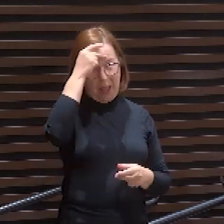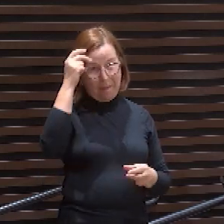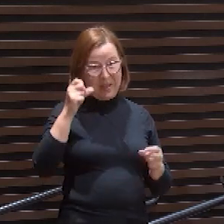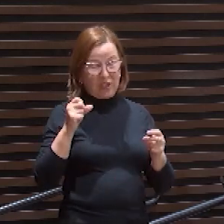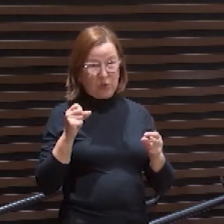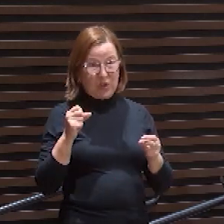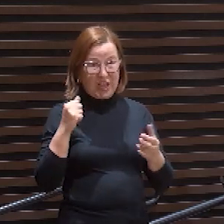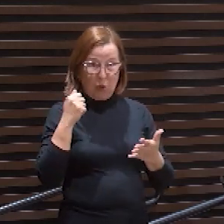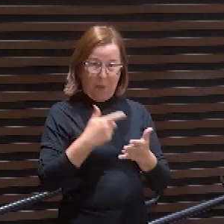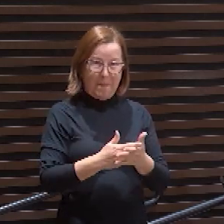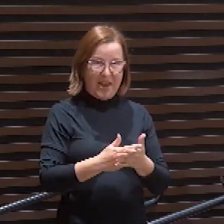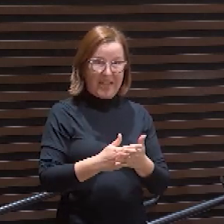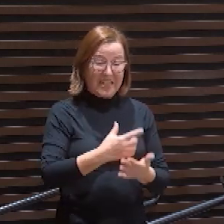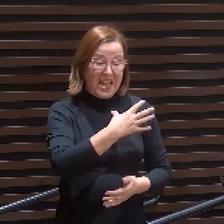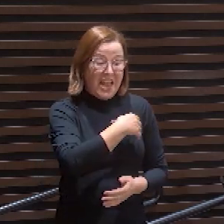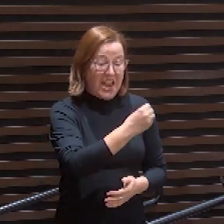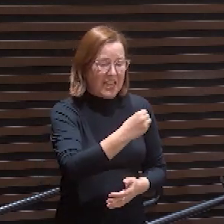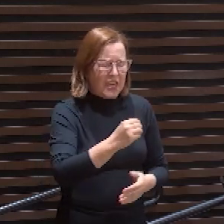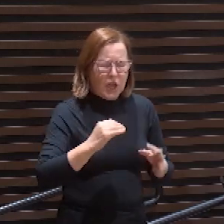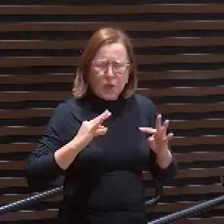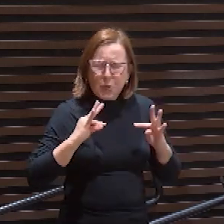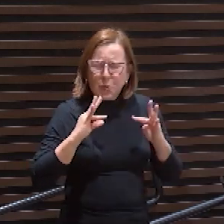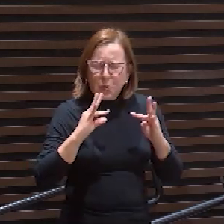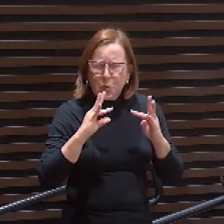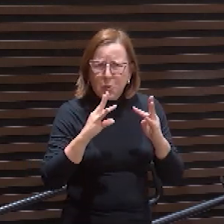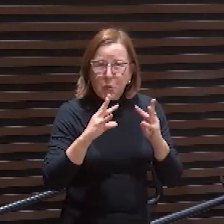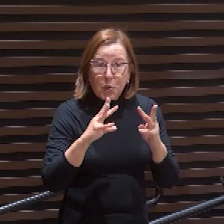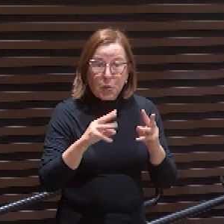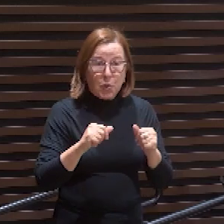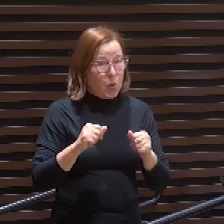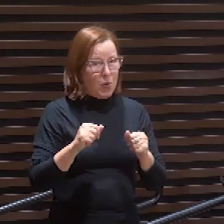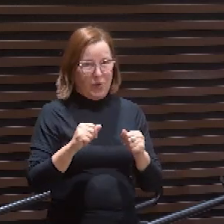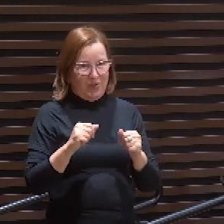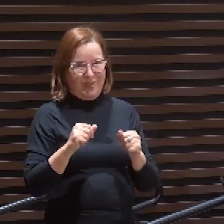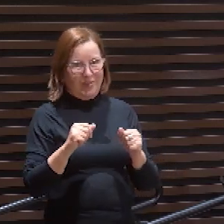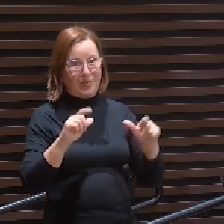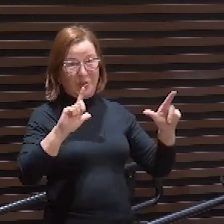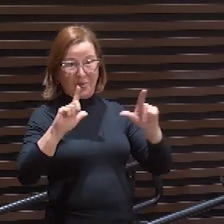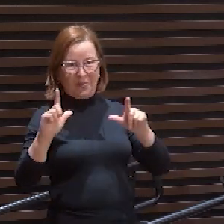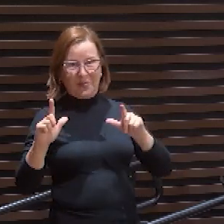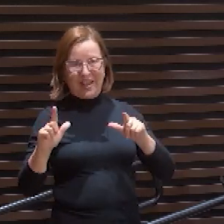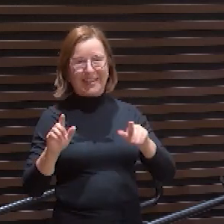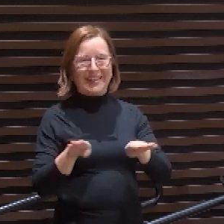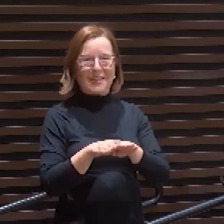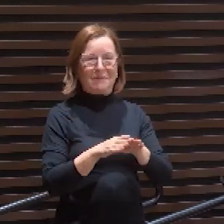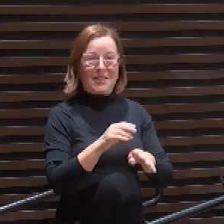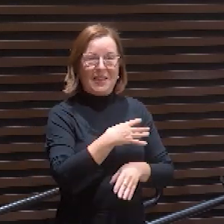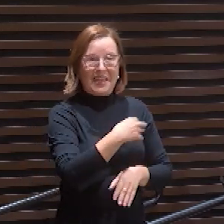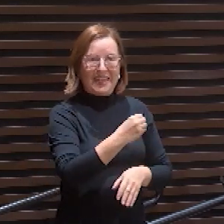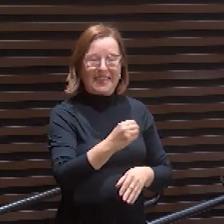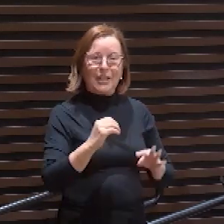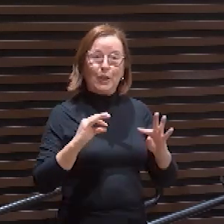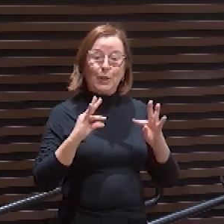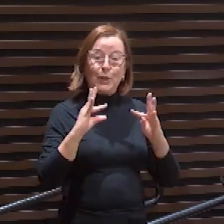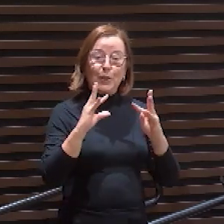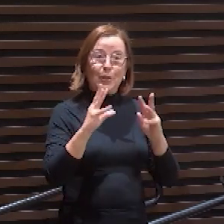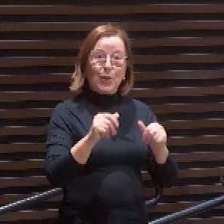herdaria absolutamente todas as demais pinturas e também herdaria todas